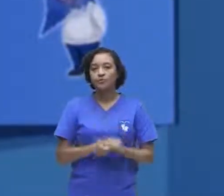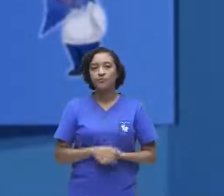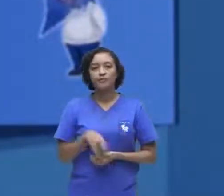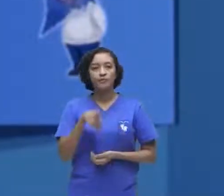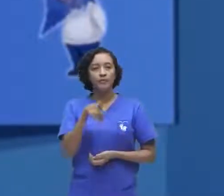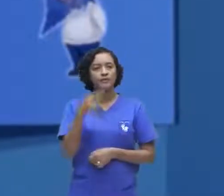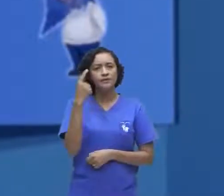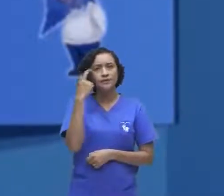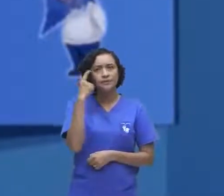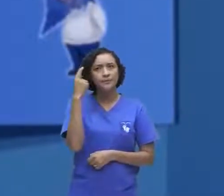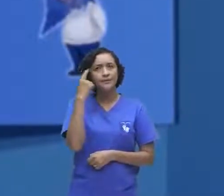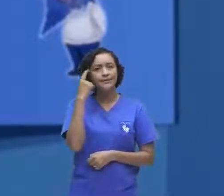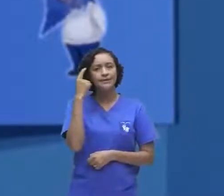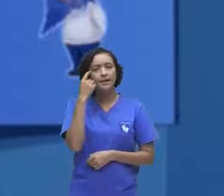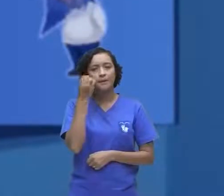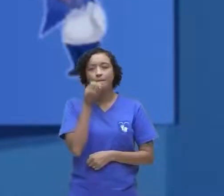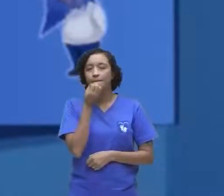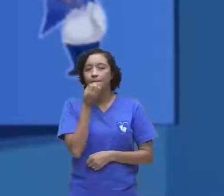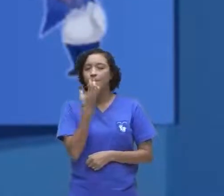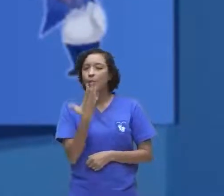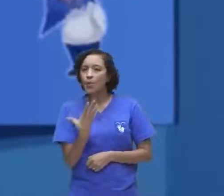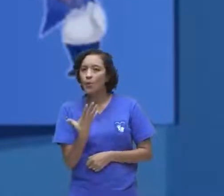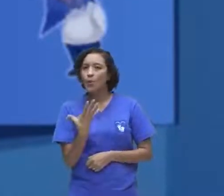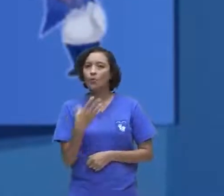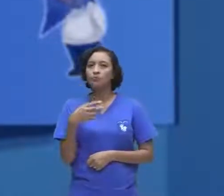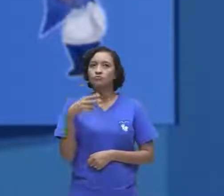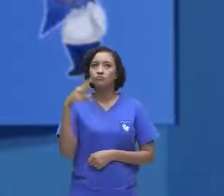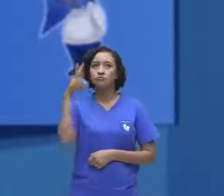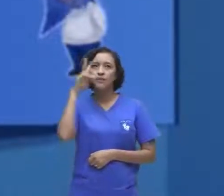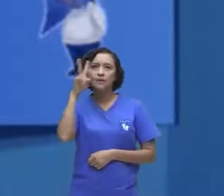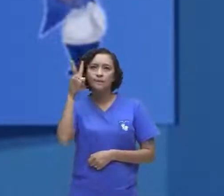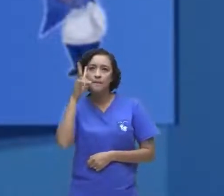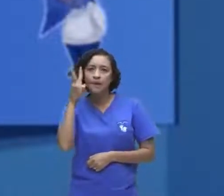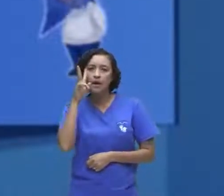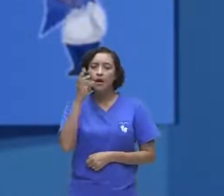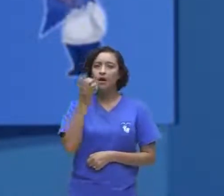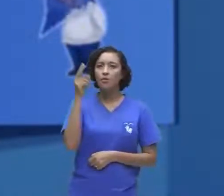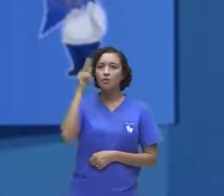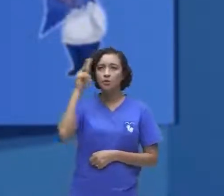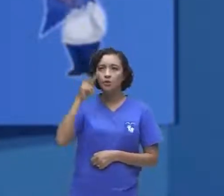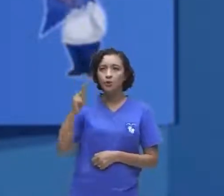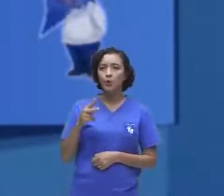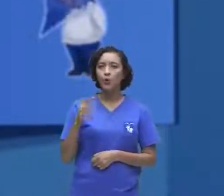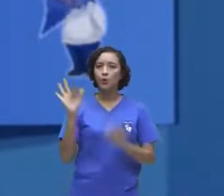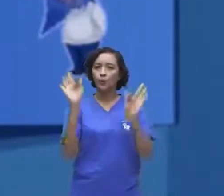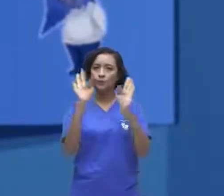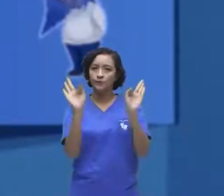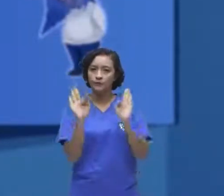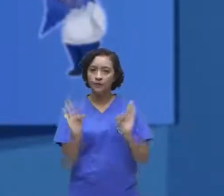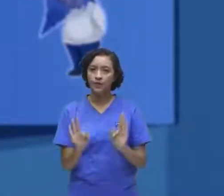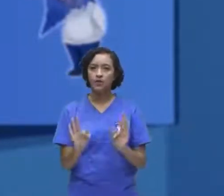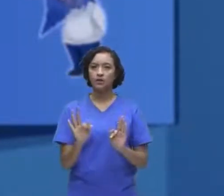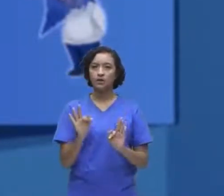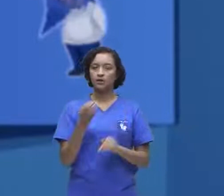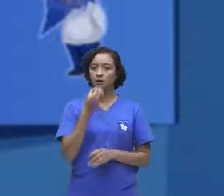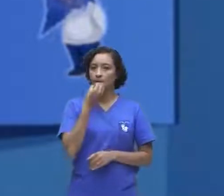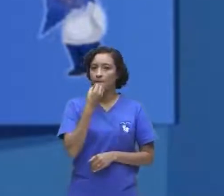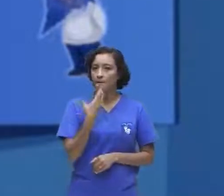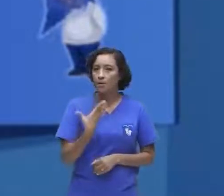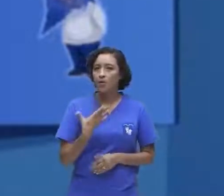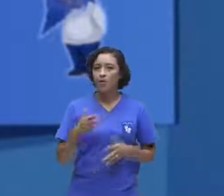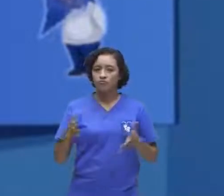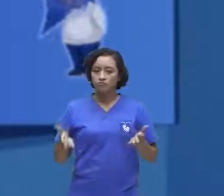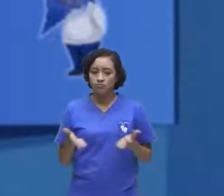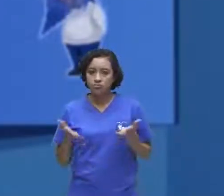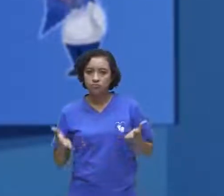em algo bom também, prazeroso que você viveu, no contexto de alegria, motivacional. E aí